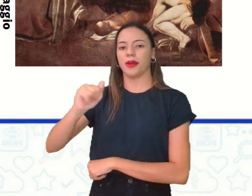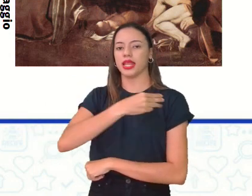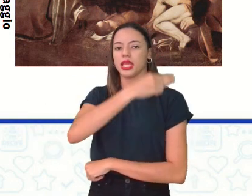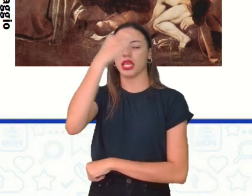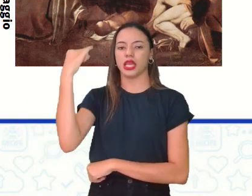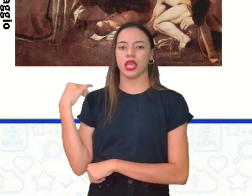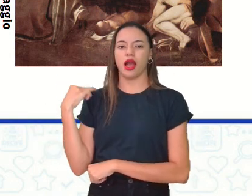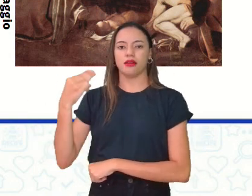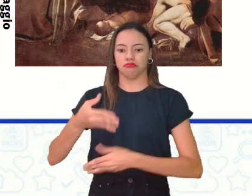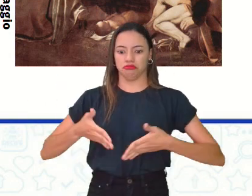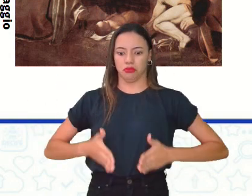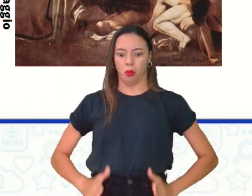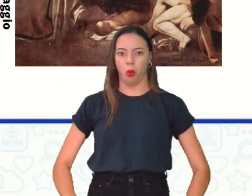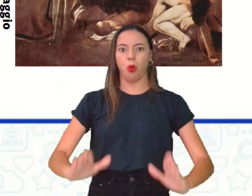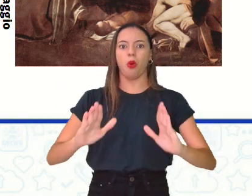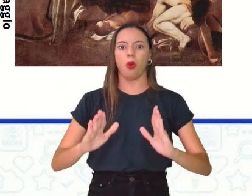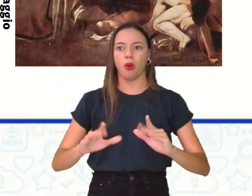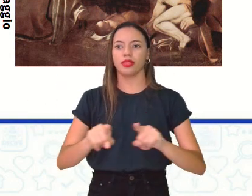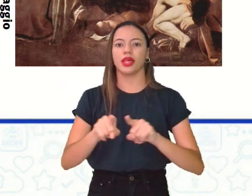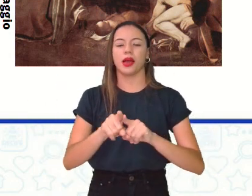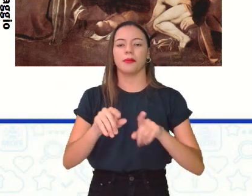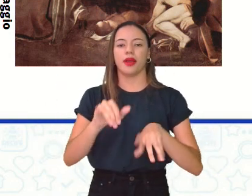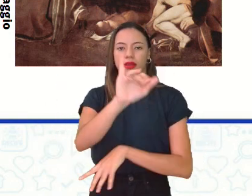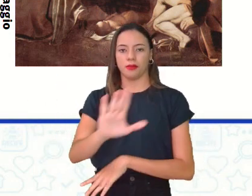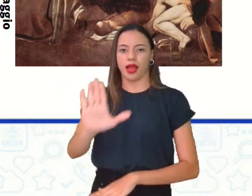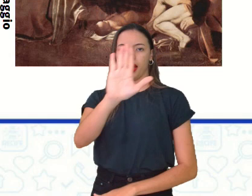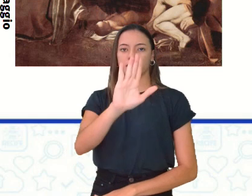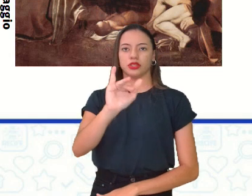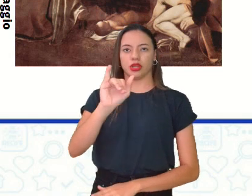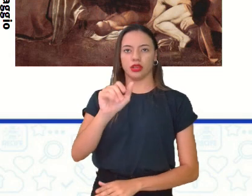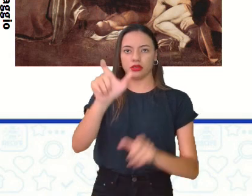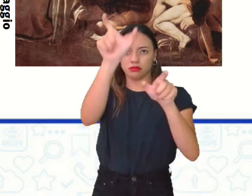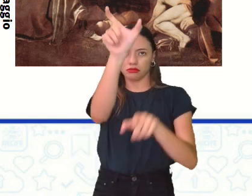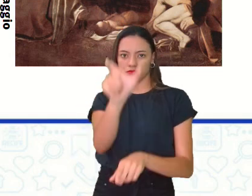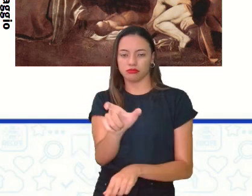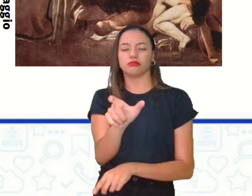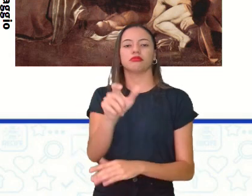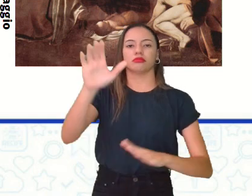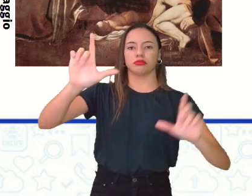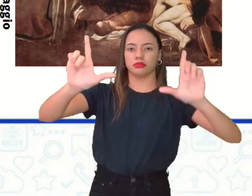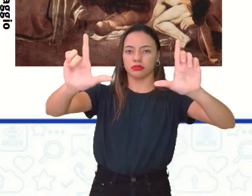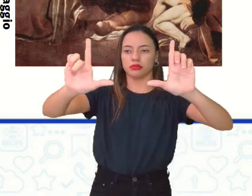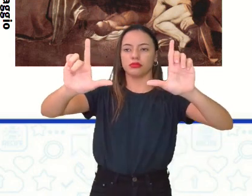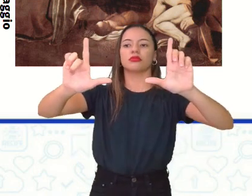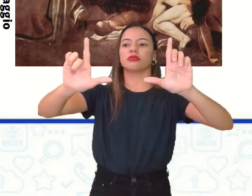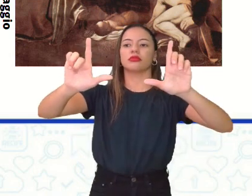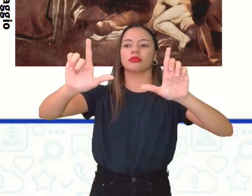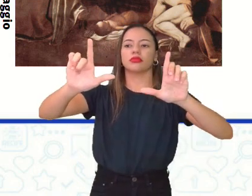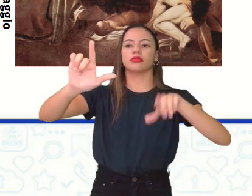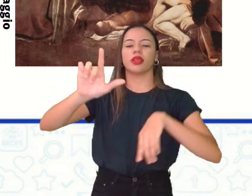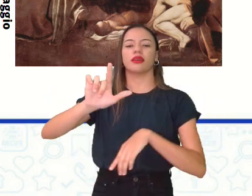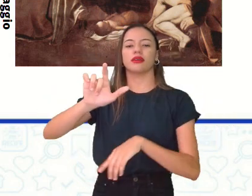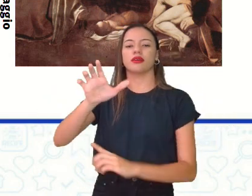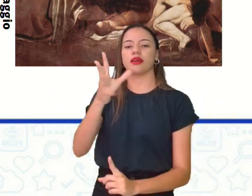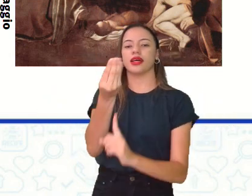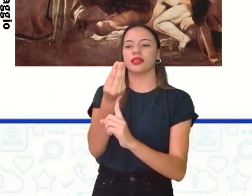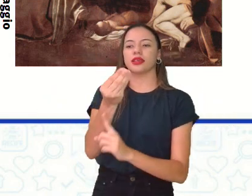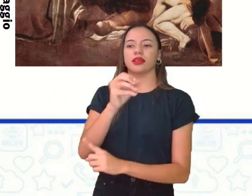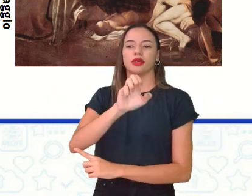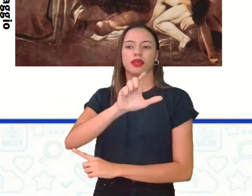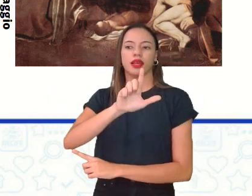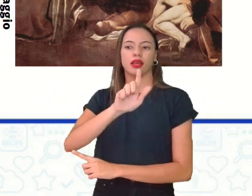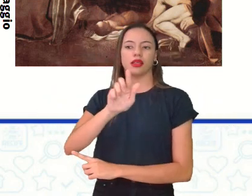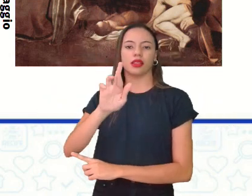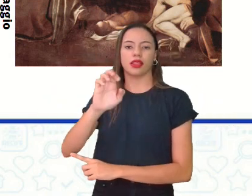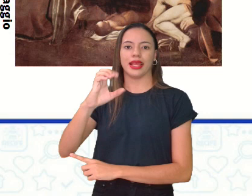dramaticidade. O outro, o do meio, que é do El Greco, é A Adoração dos Pastores, então mostrando aquele momento em que os pastores vieram adorar o